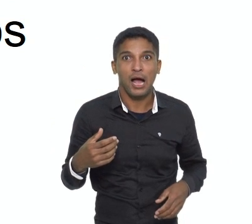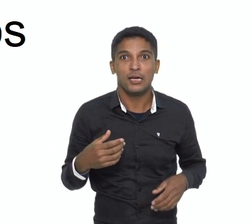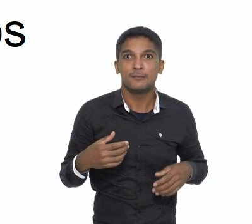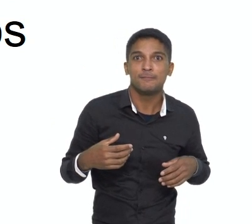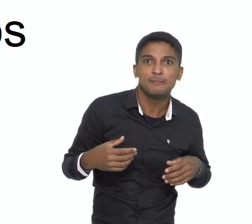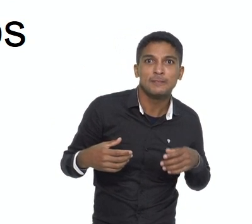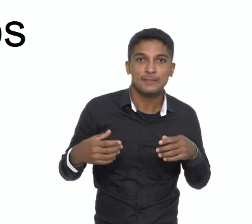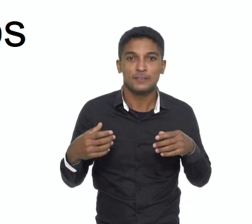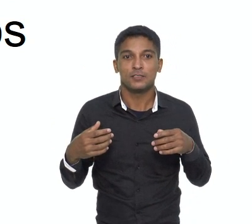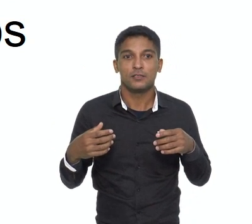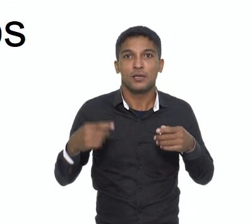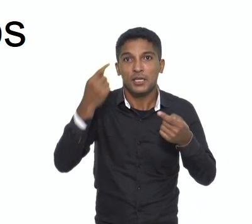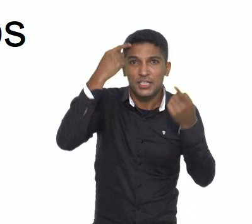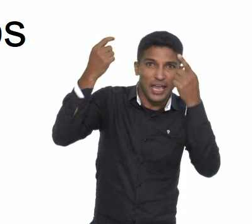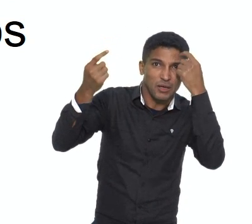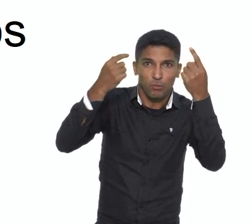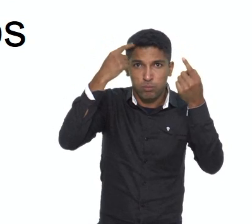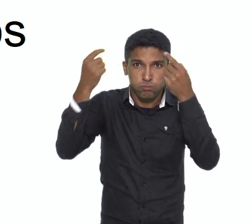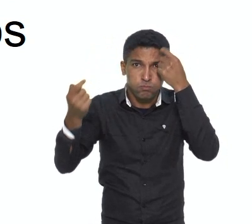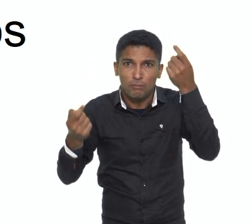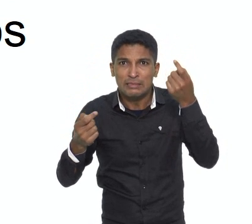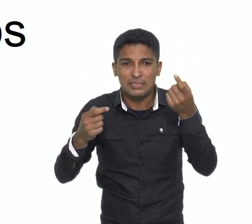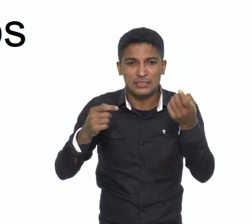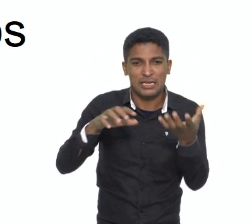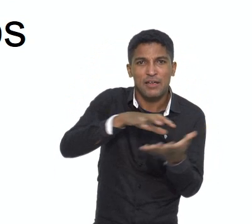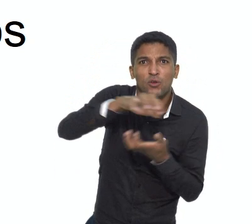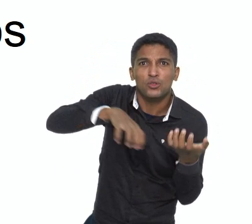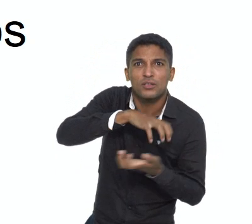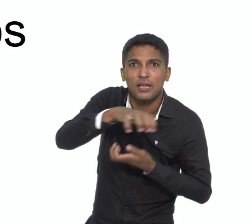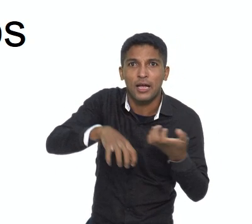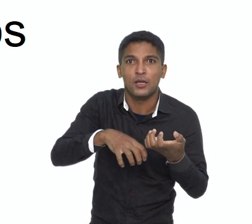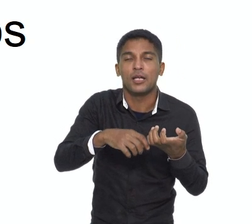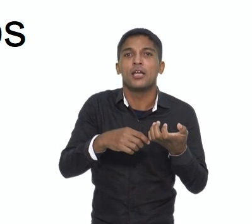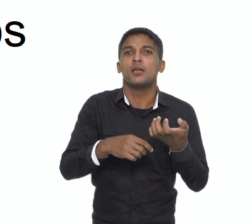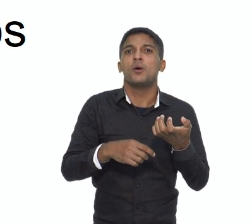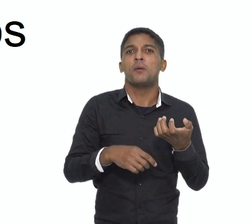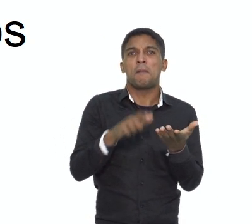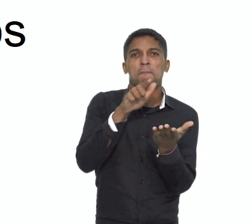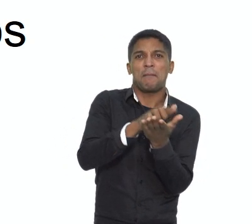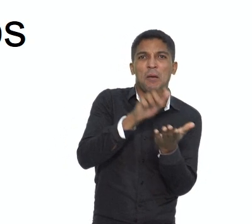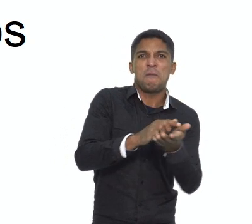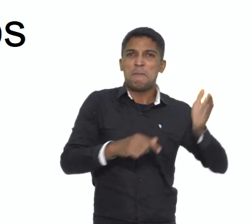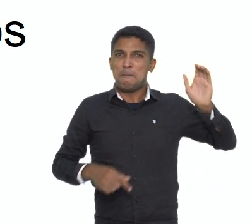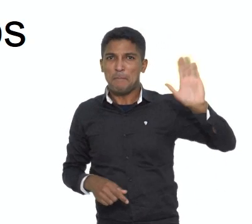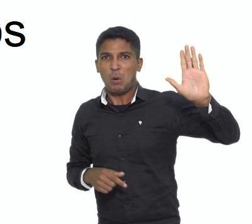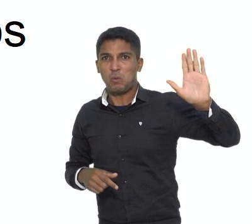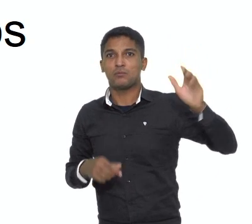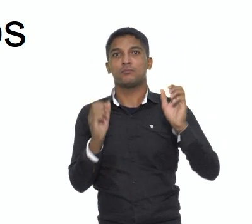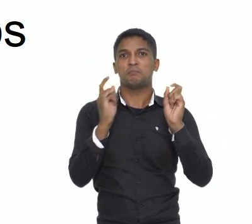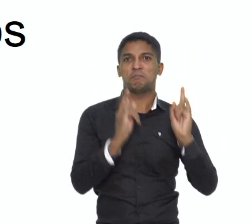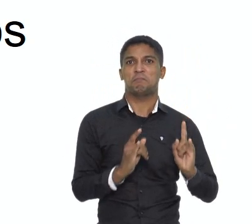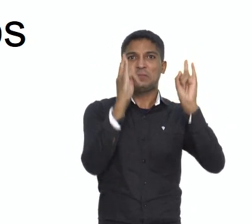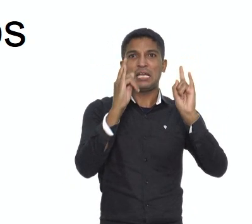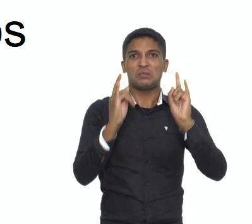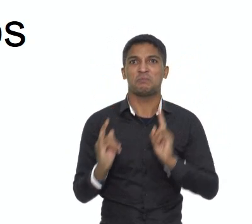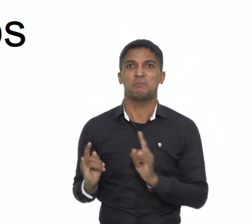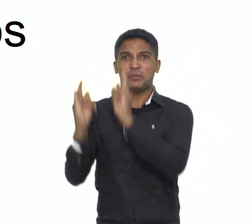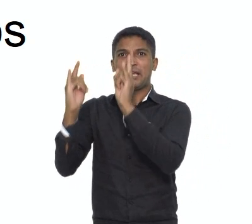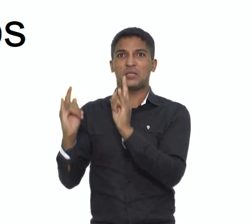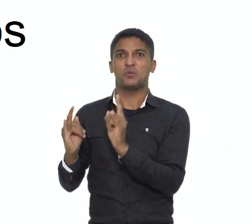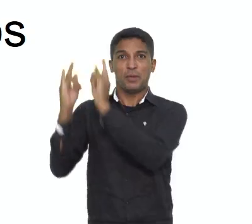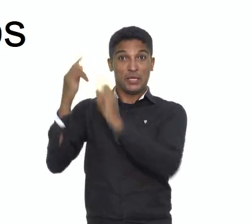para a divulgação das ideias revolucionárias do movimento se deu por panfletos que eram afixados em prédios públicos. Gente,